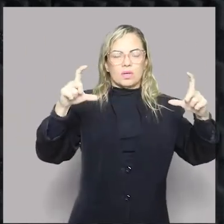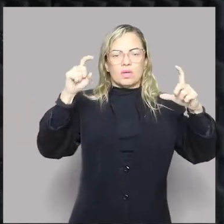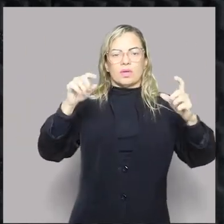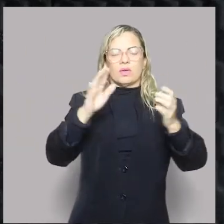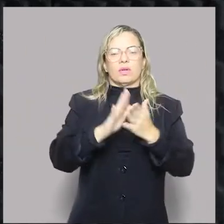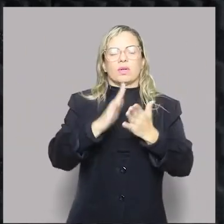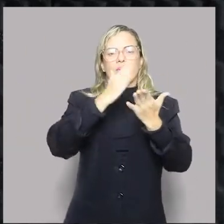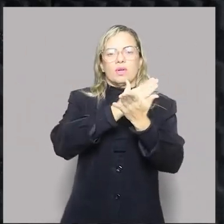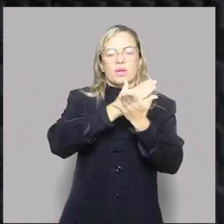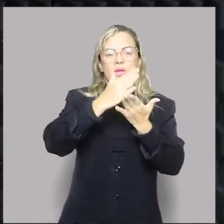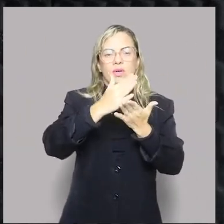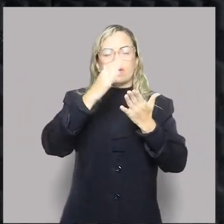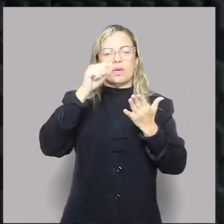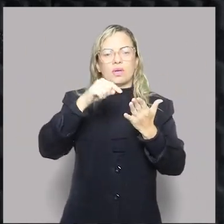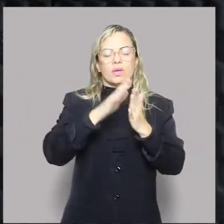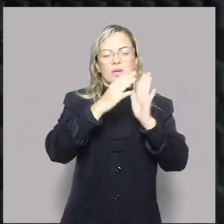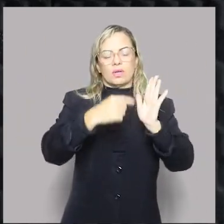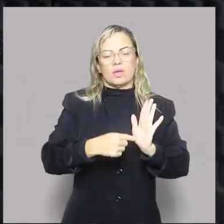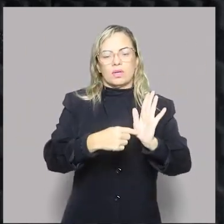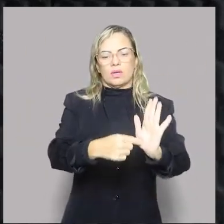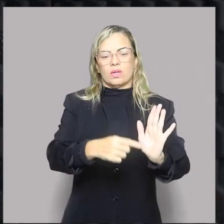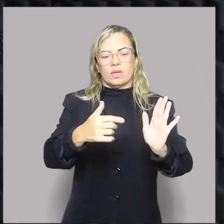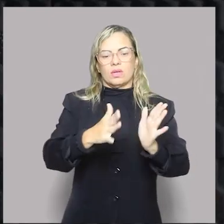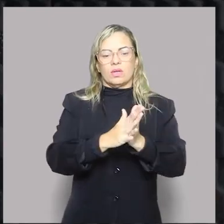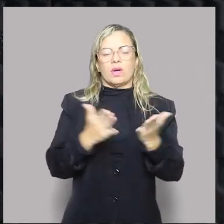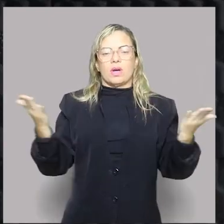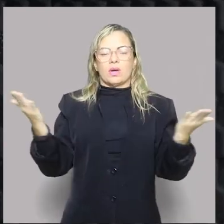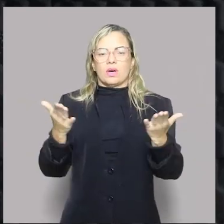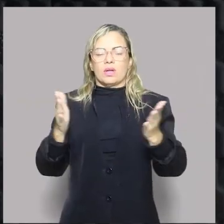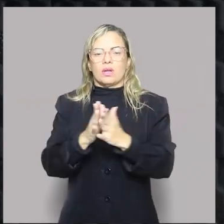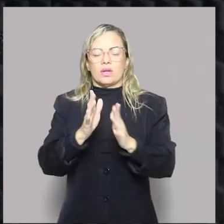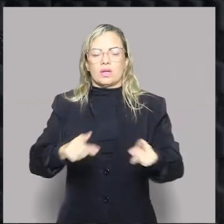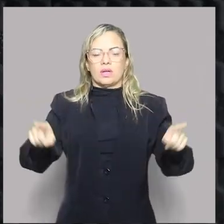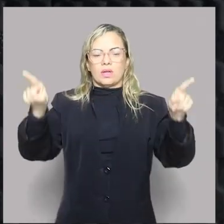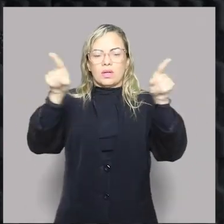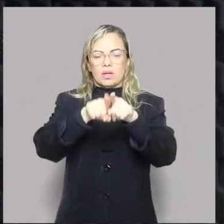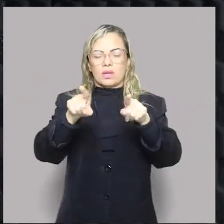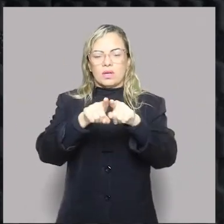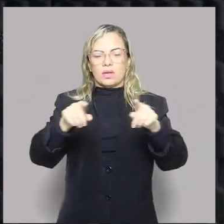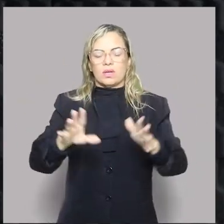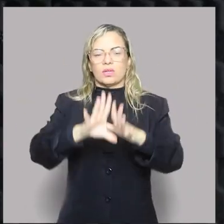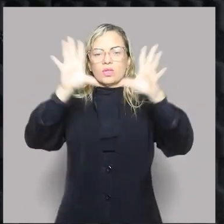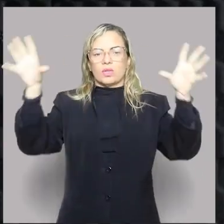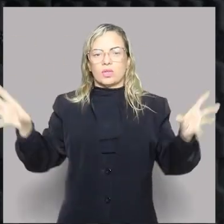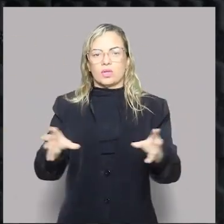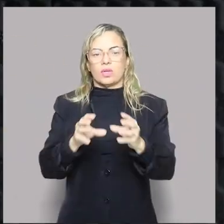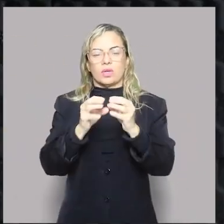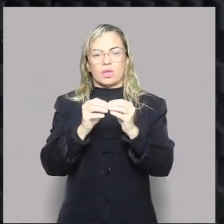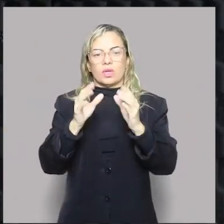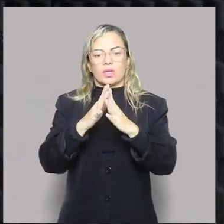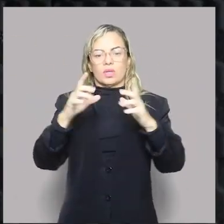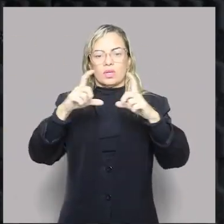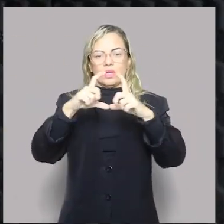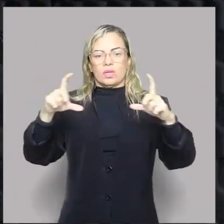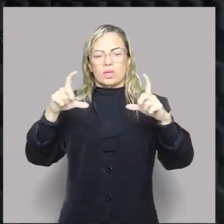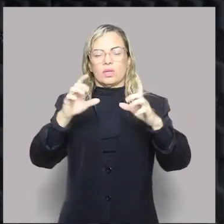os desdobramentos que aquela causa tem, vai fazer o seu argumento ficar ainda mais completo. Porque pensa bem, se você só